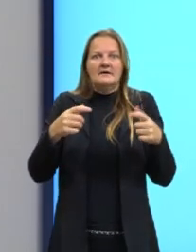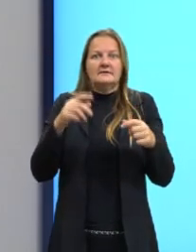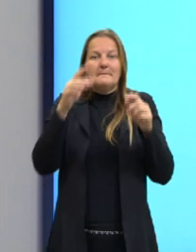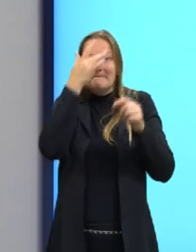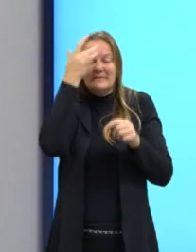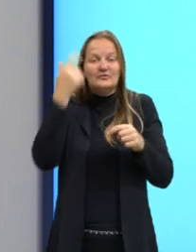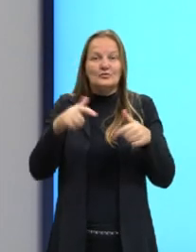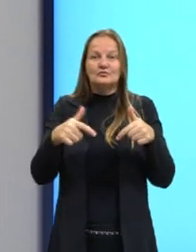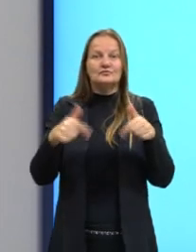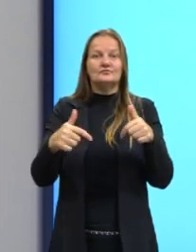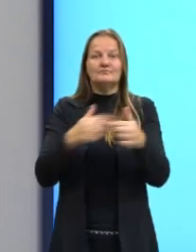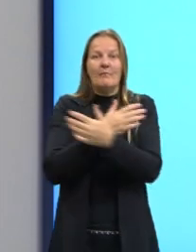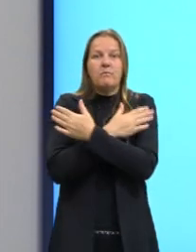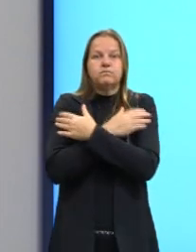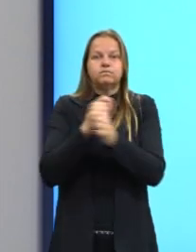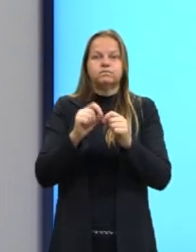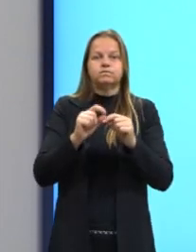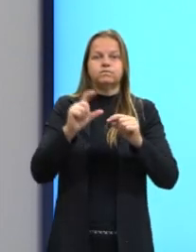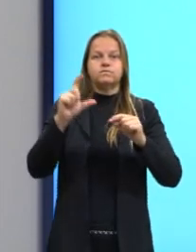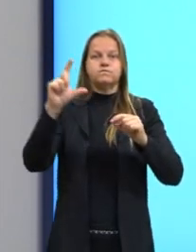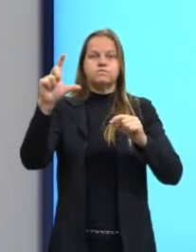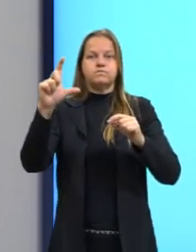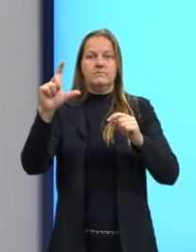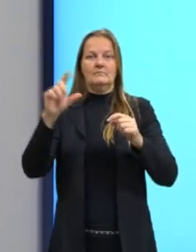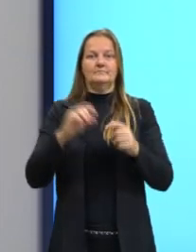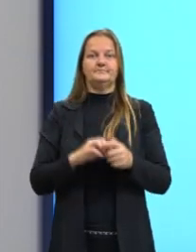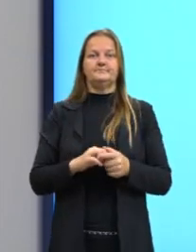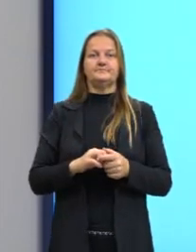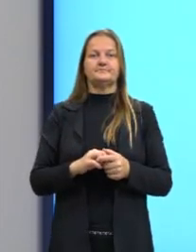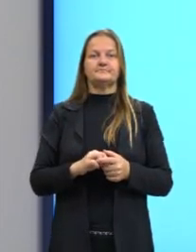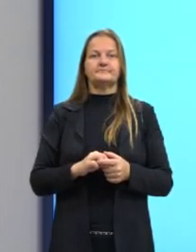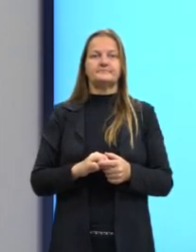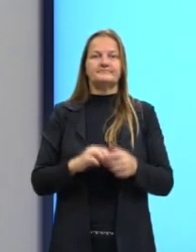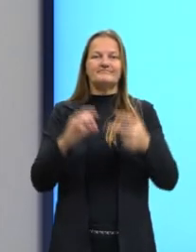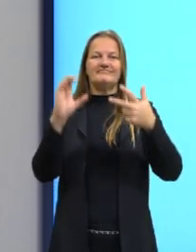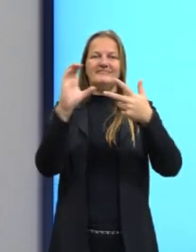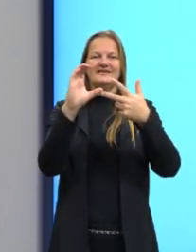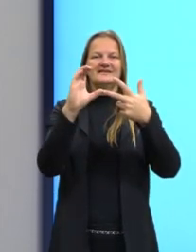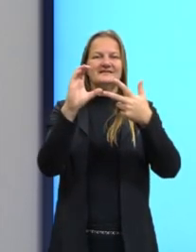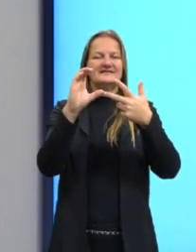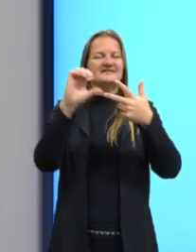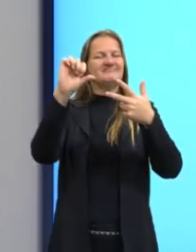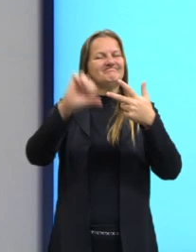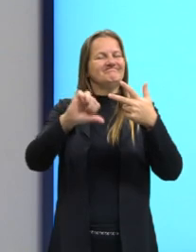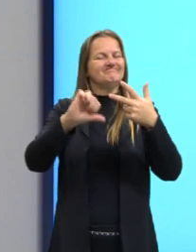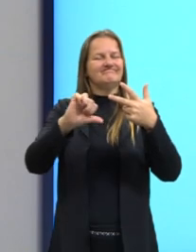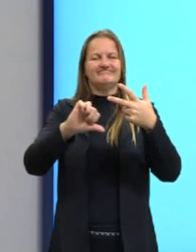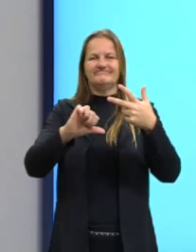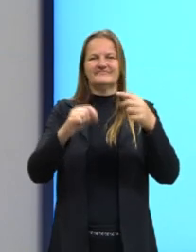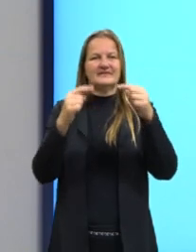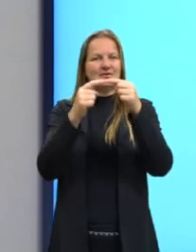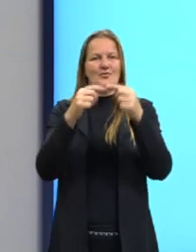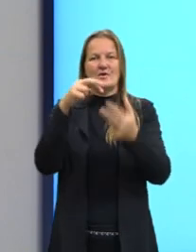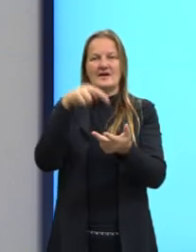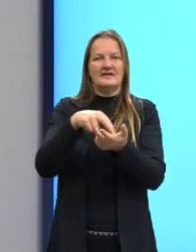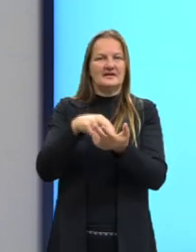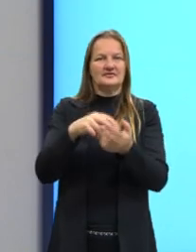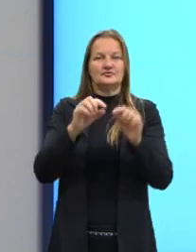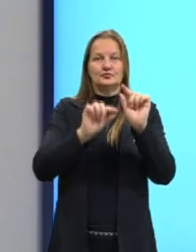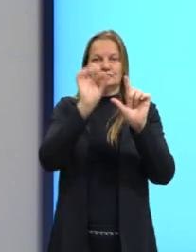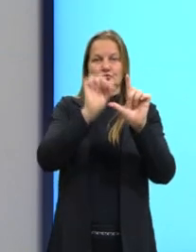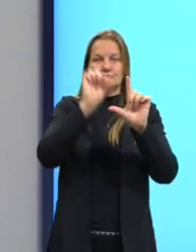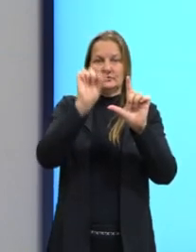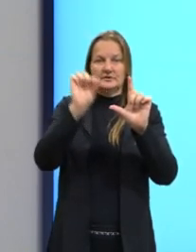95 existe um crescimento na taxa percentual Então essa afirmação não condiz com uma realidade Total